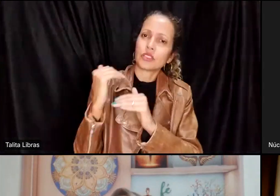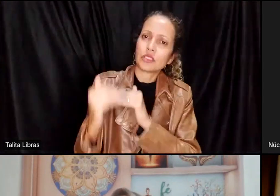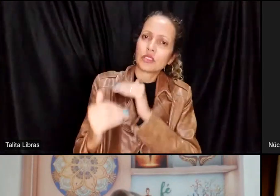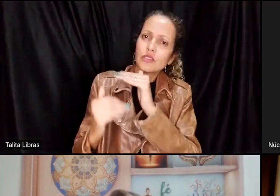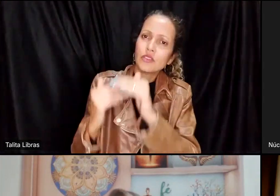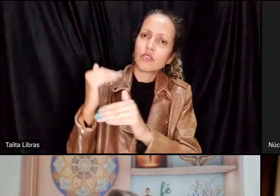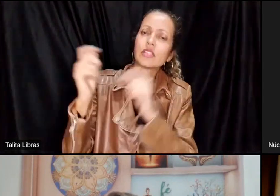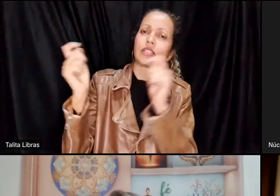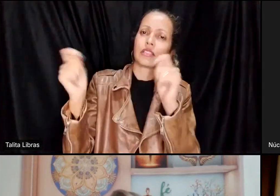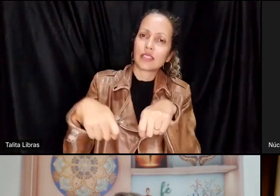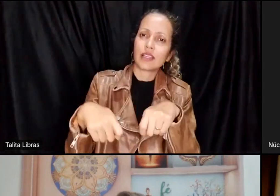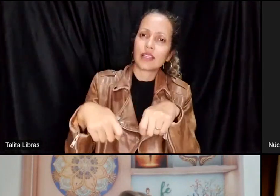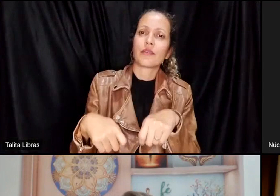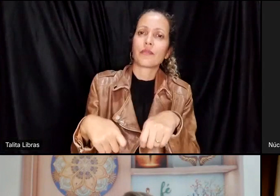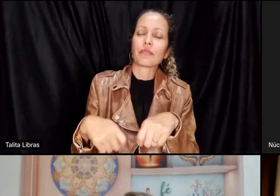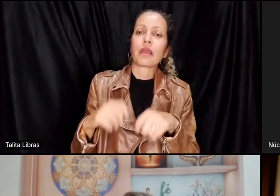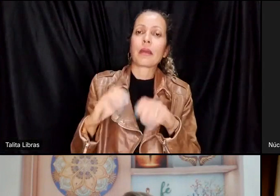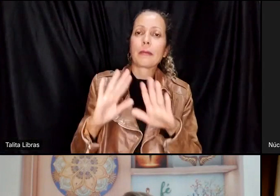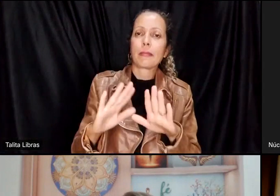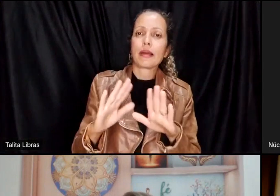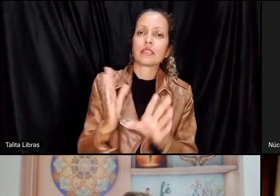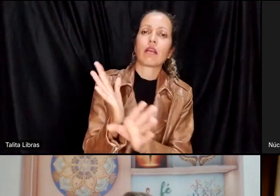for negligenciada,